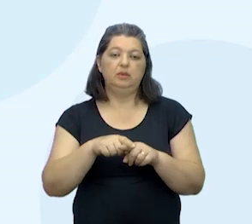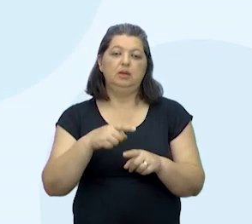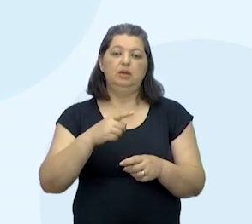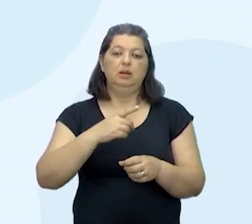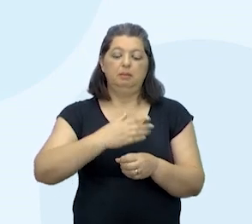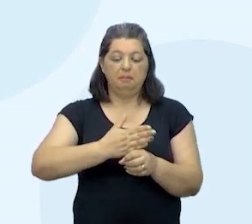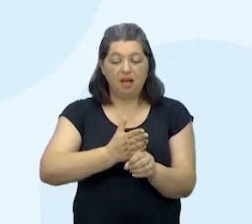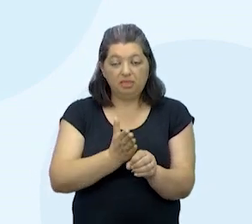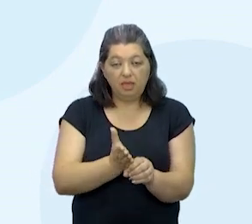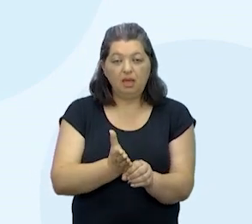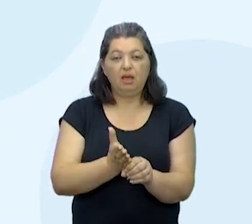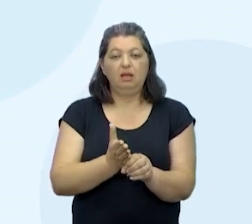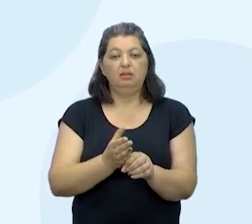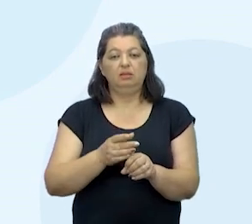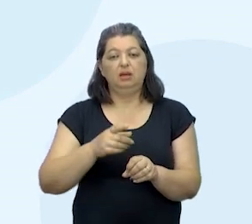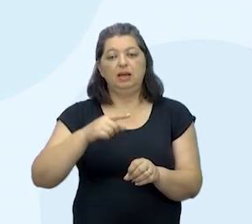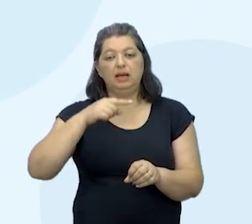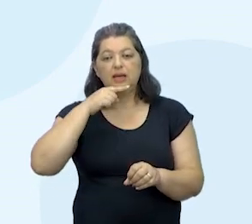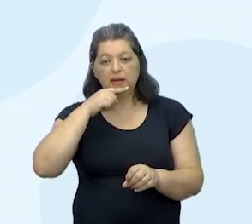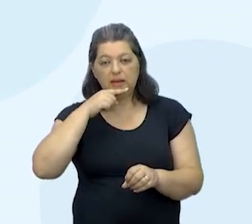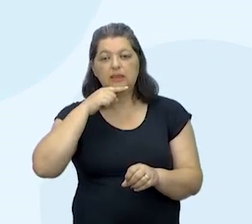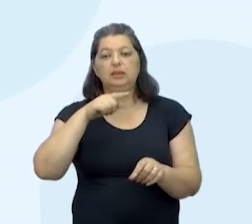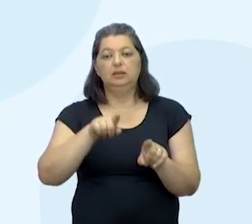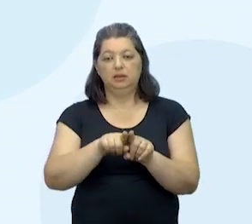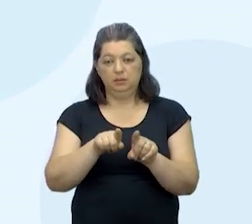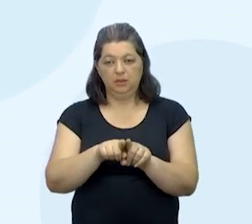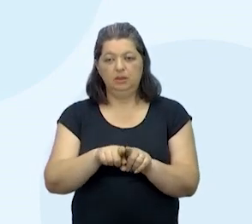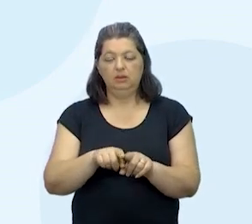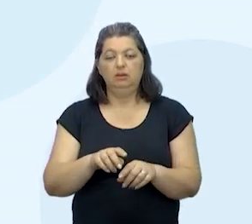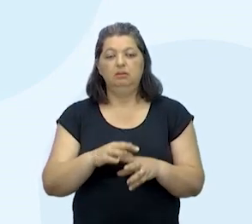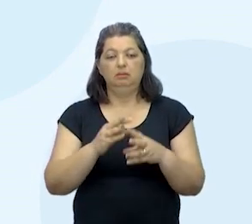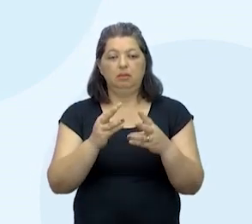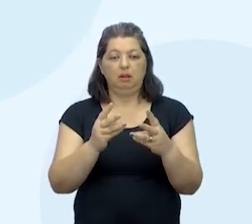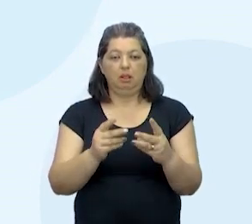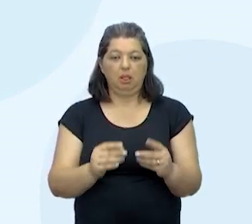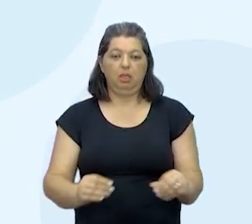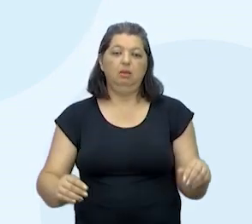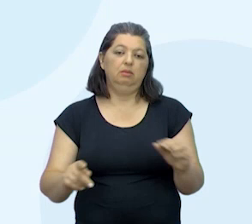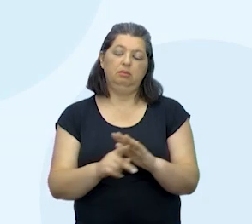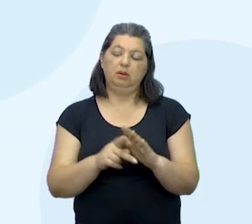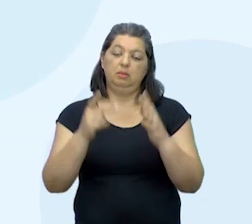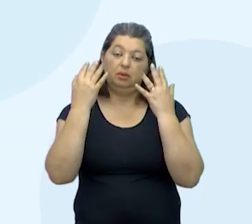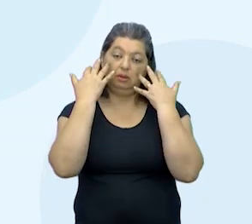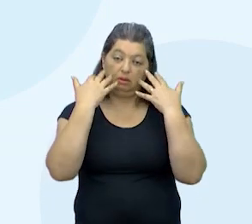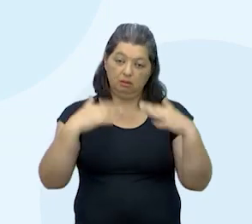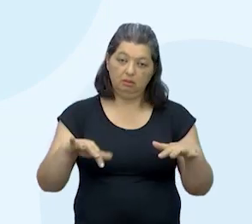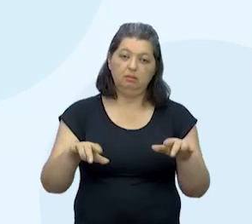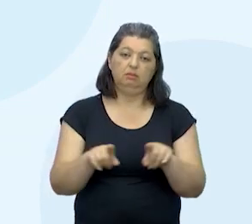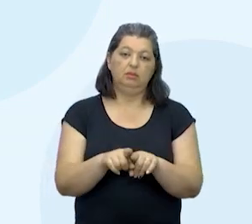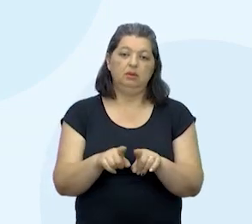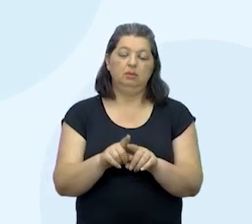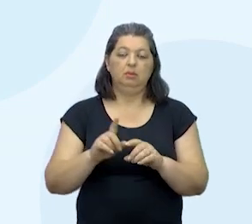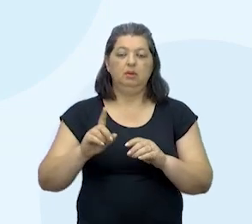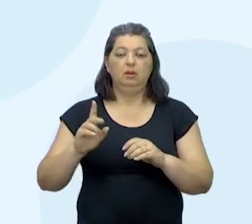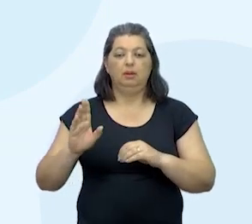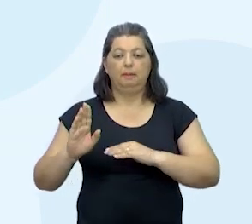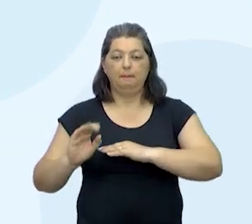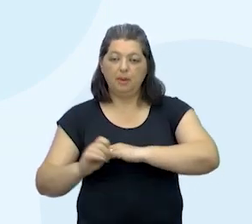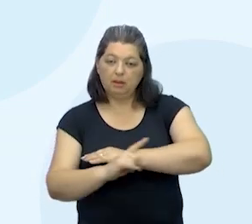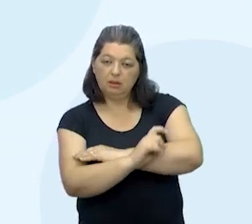tá? Quitina, e eles degradam-se pela ação de micro-organismos naturais, como bactérias,